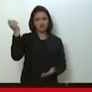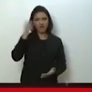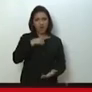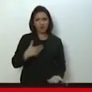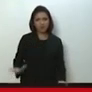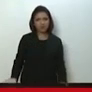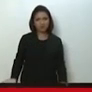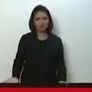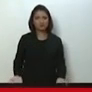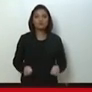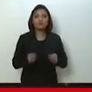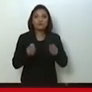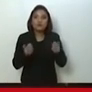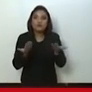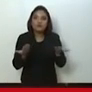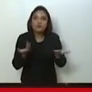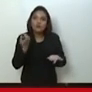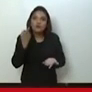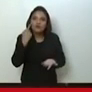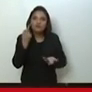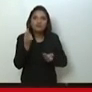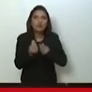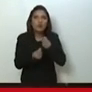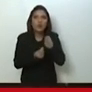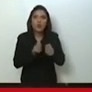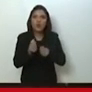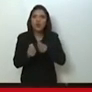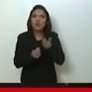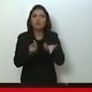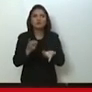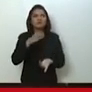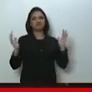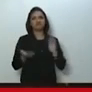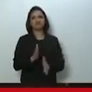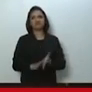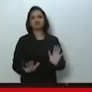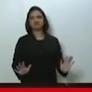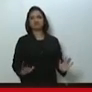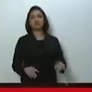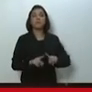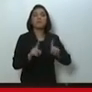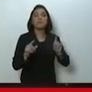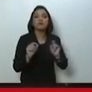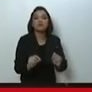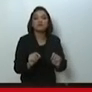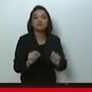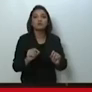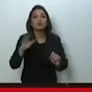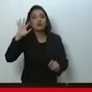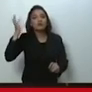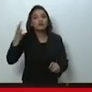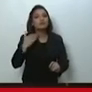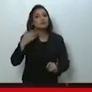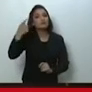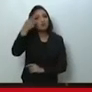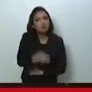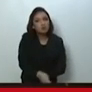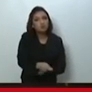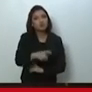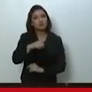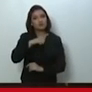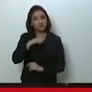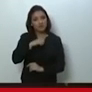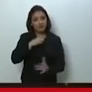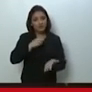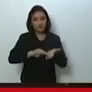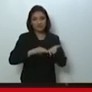eu vejo os senhores o tamanho do constrangimento a posição do juiz referenciado nas